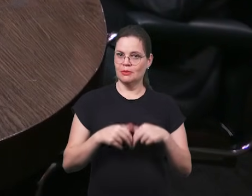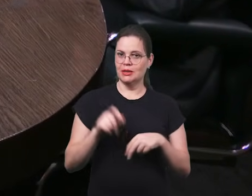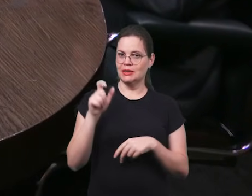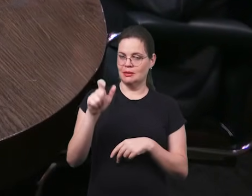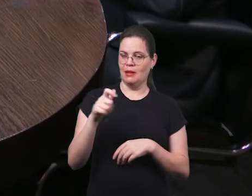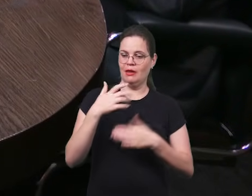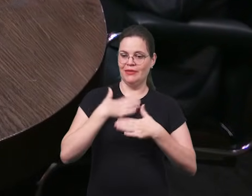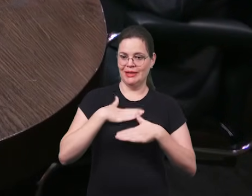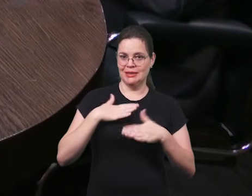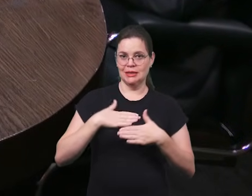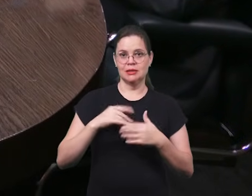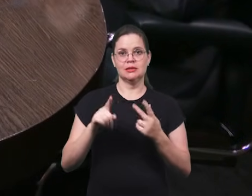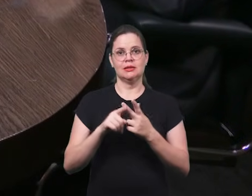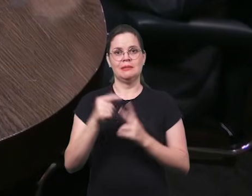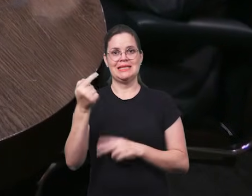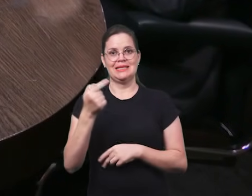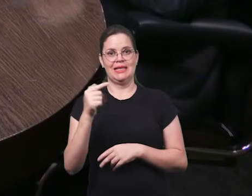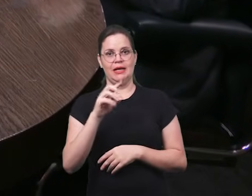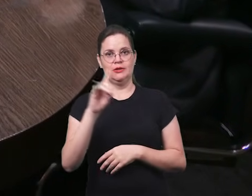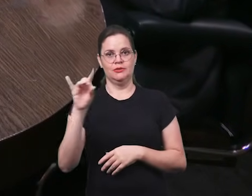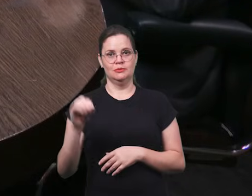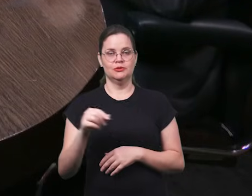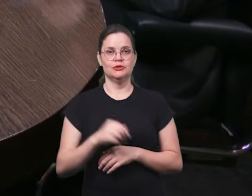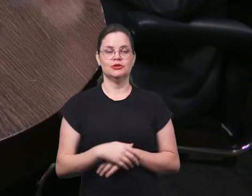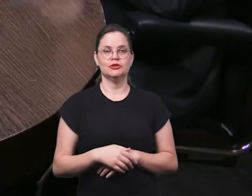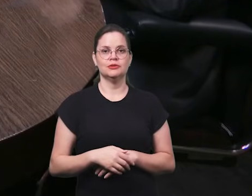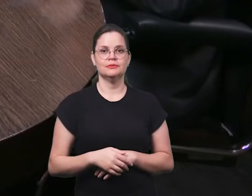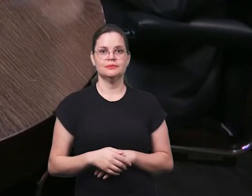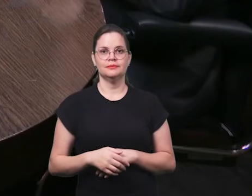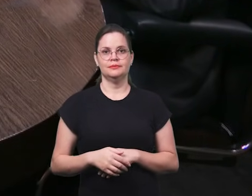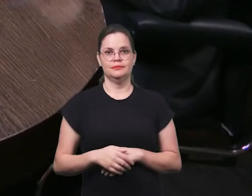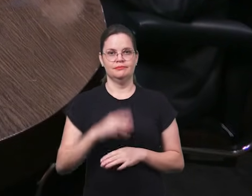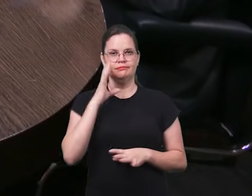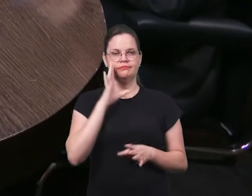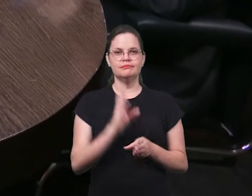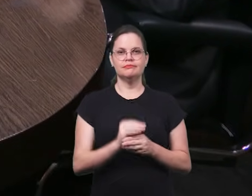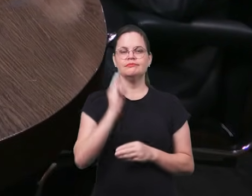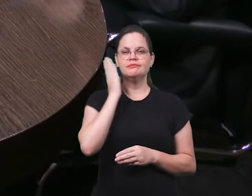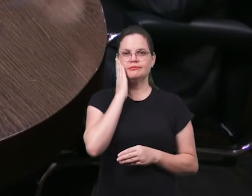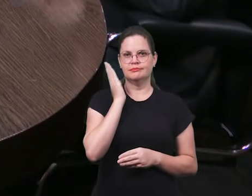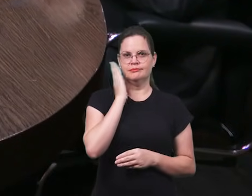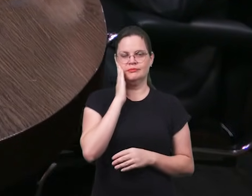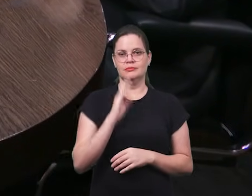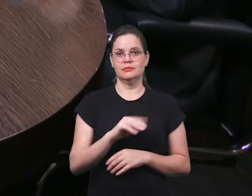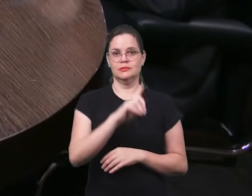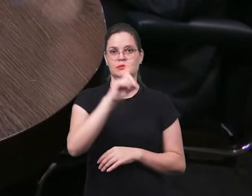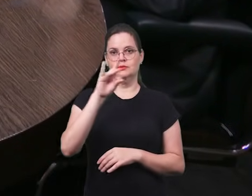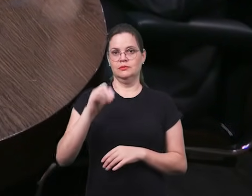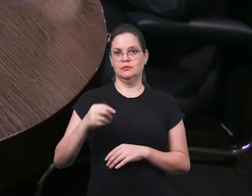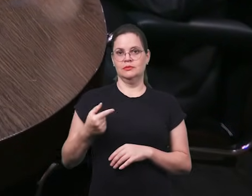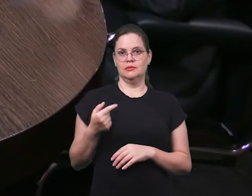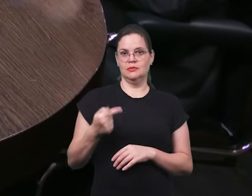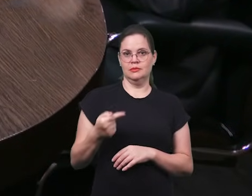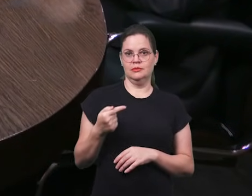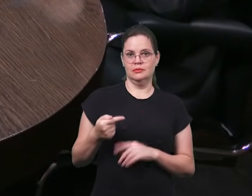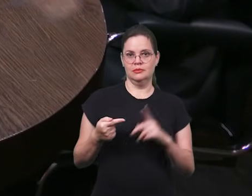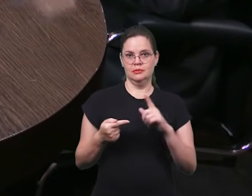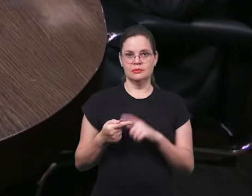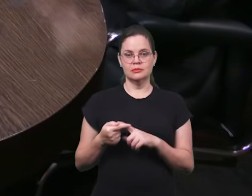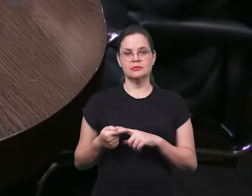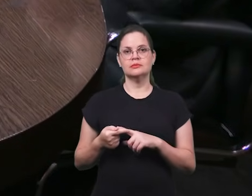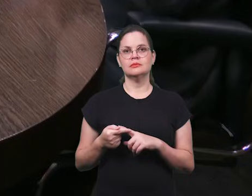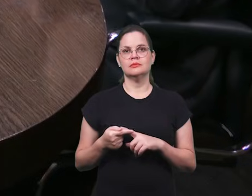sétimo dia, não é? É evidente que o dia sétimo foi uma instituição,